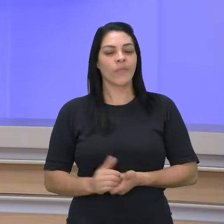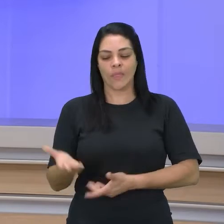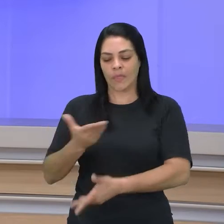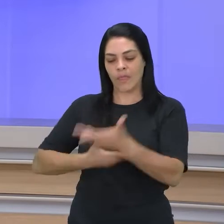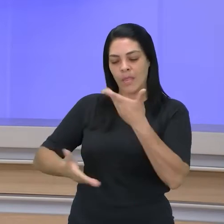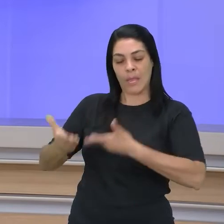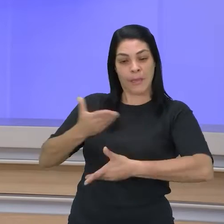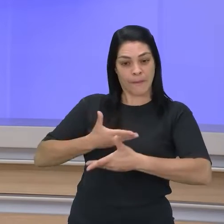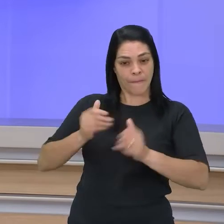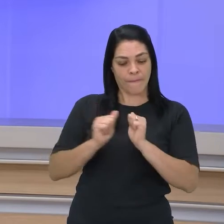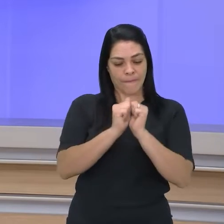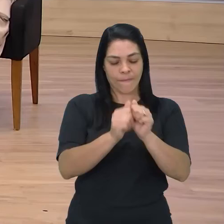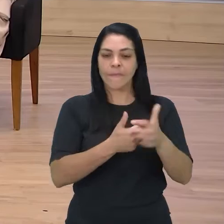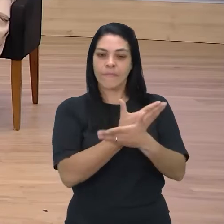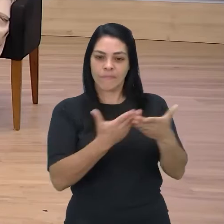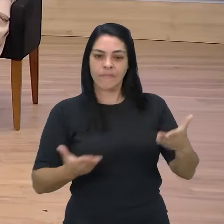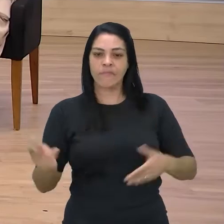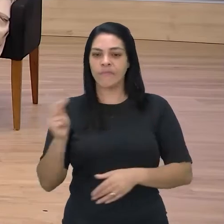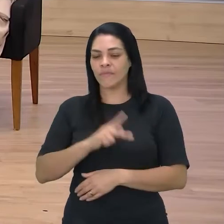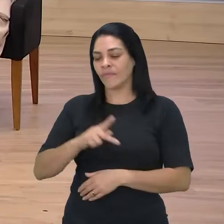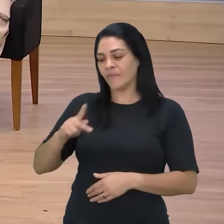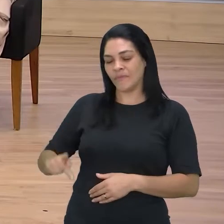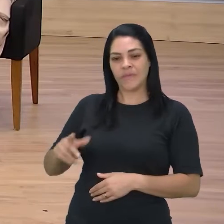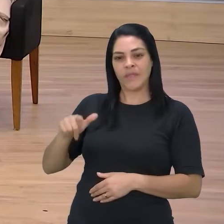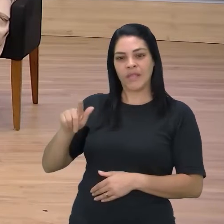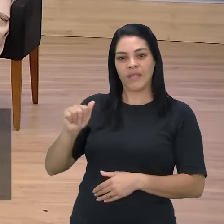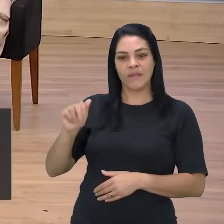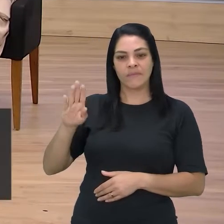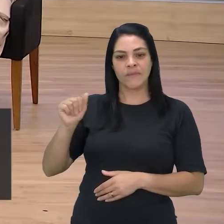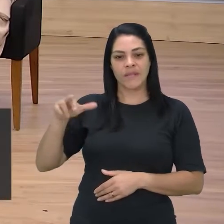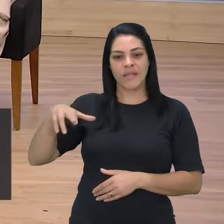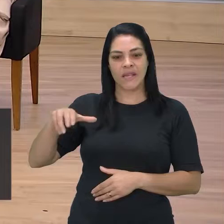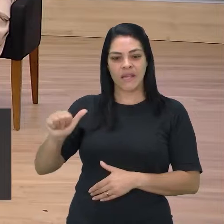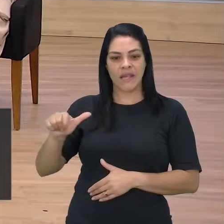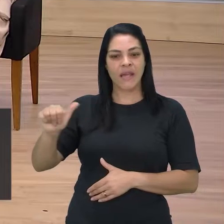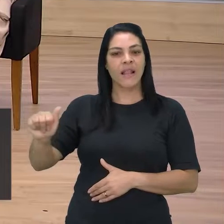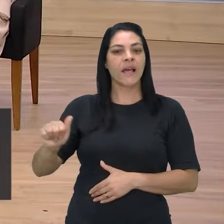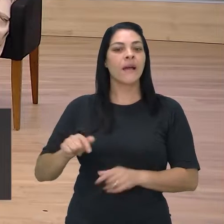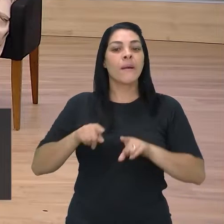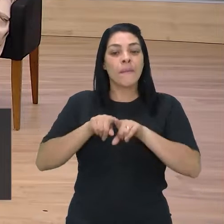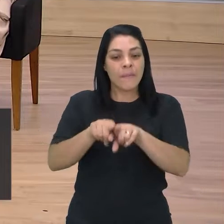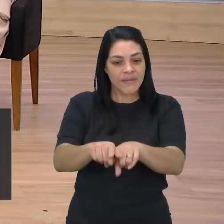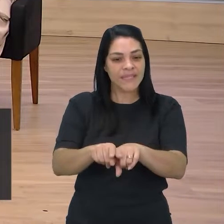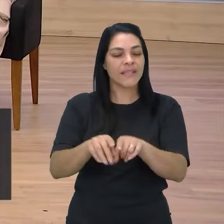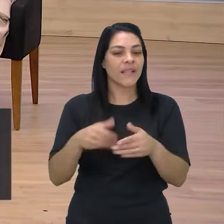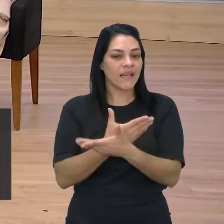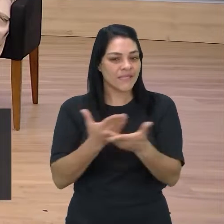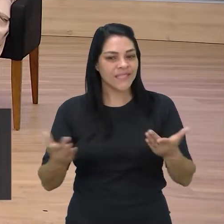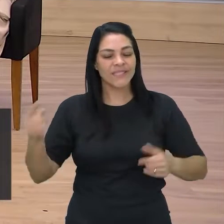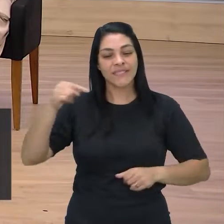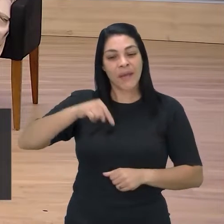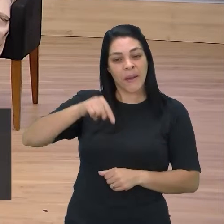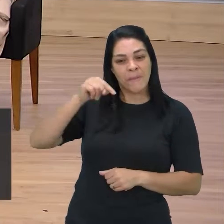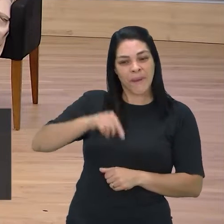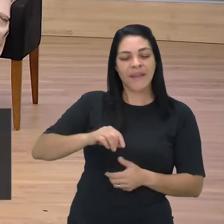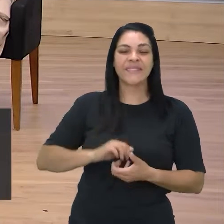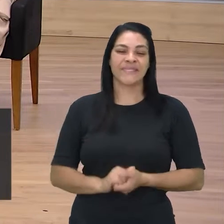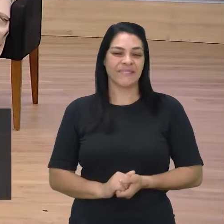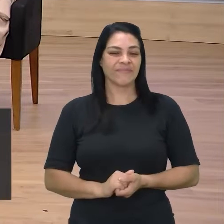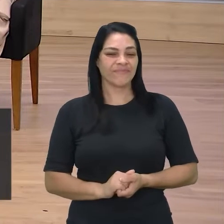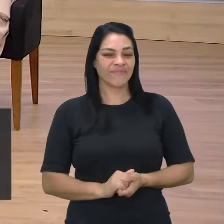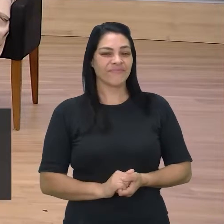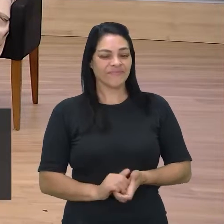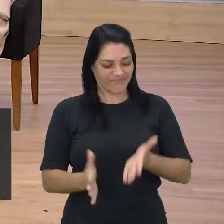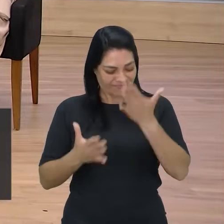interação, e a Gabriela, né, pelo início da parceria que estamos aqui, né, traçando.